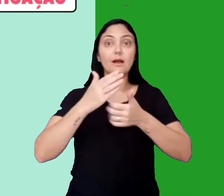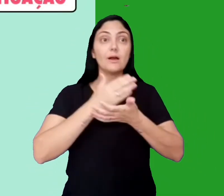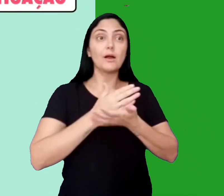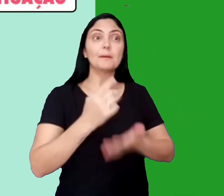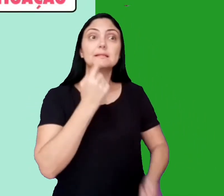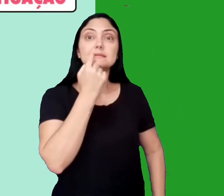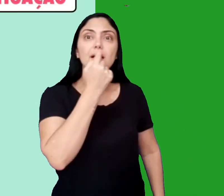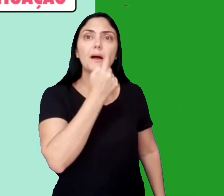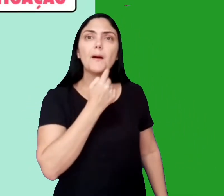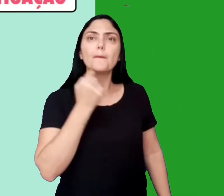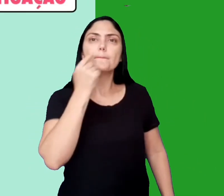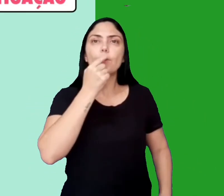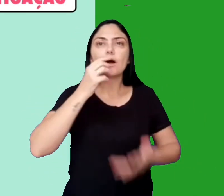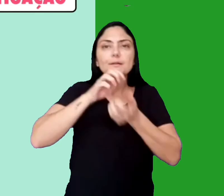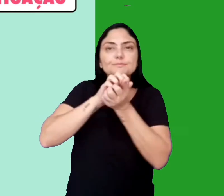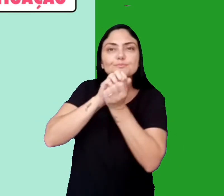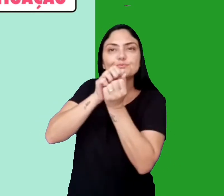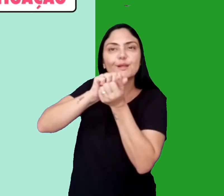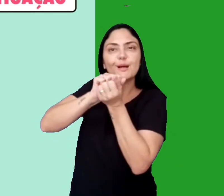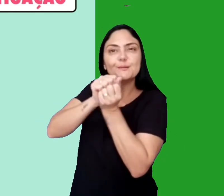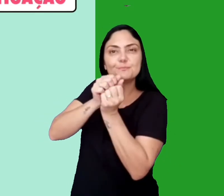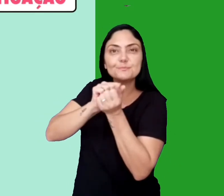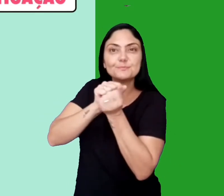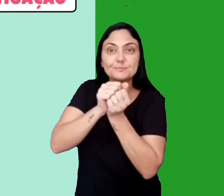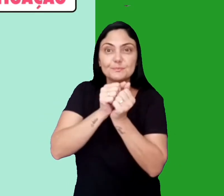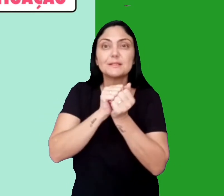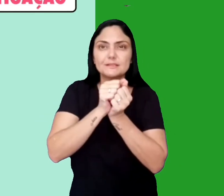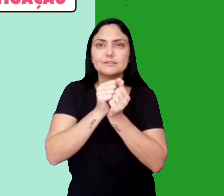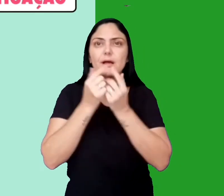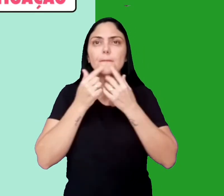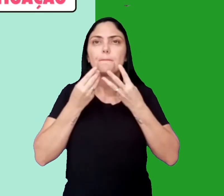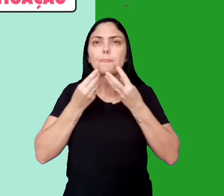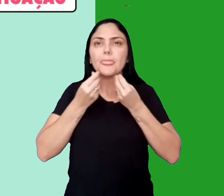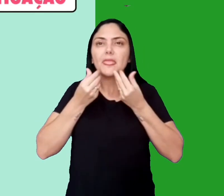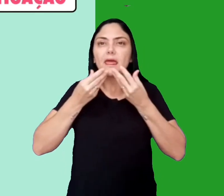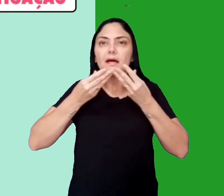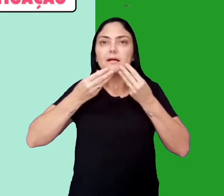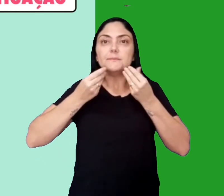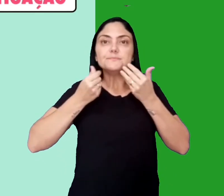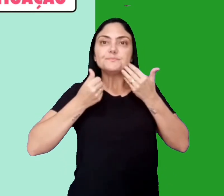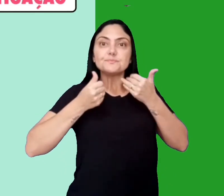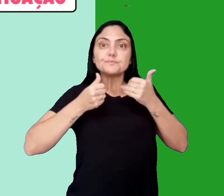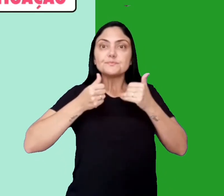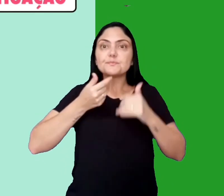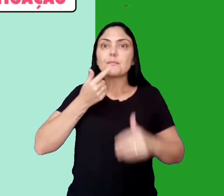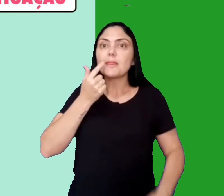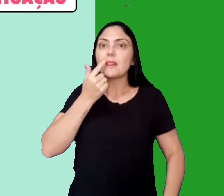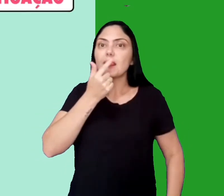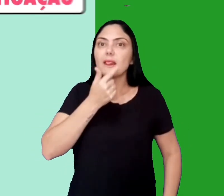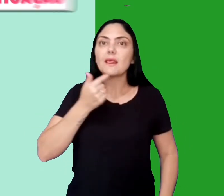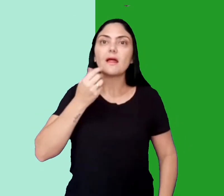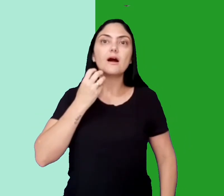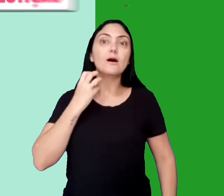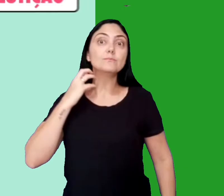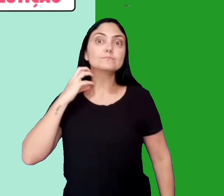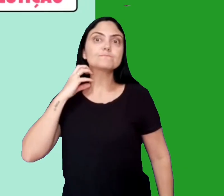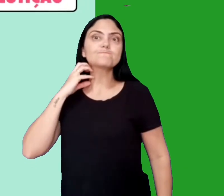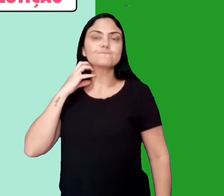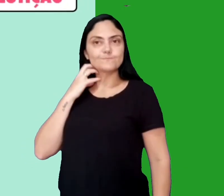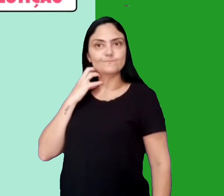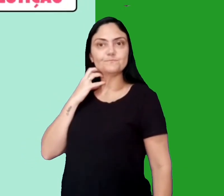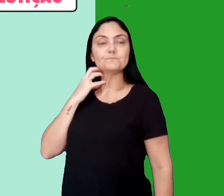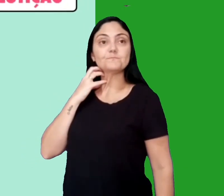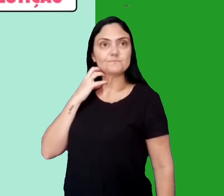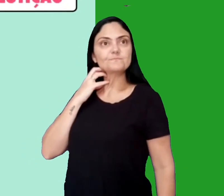sistema digestivo é a boca. Você precisa mastigar bem os alimentos, pois a saliva vai umedecê-los e, quando misturados na língua, será formado o bolo